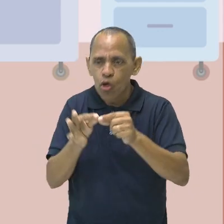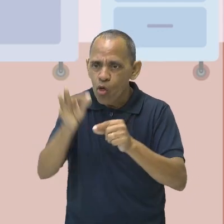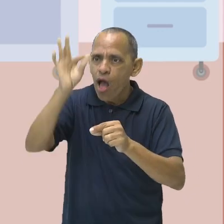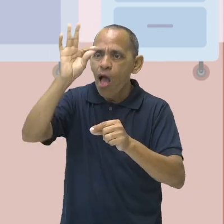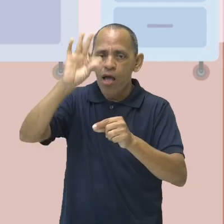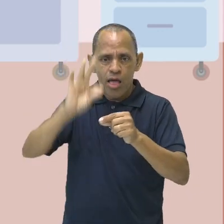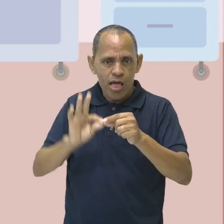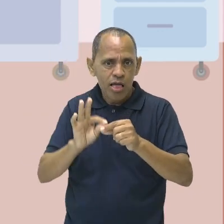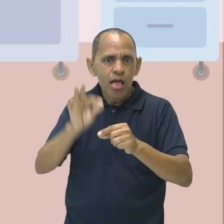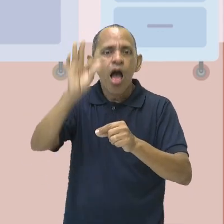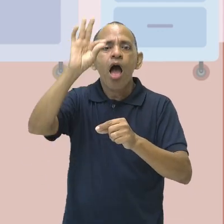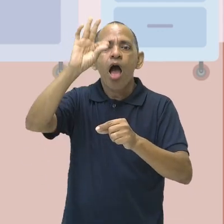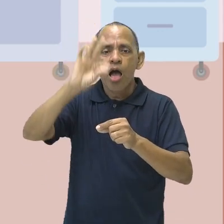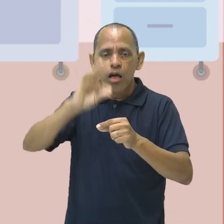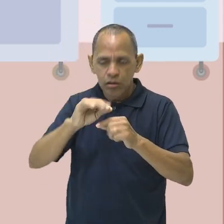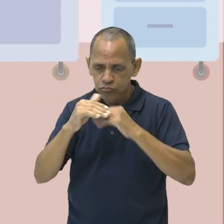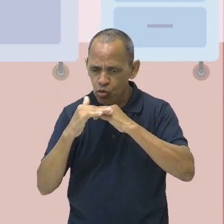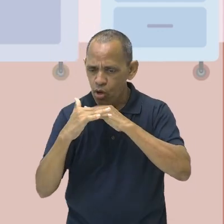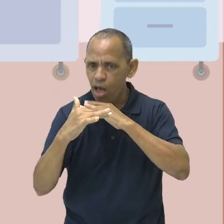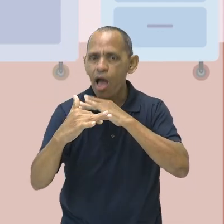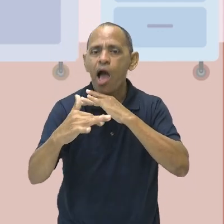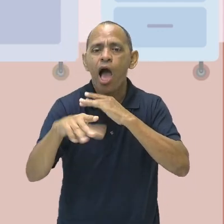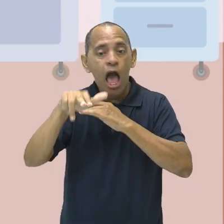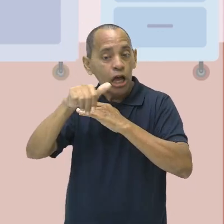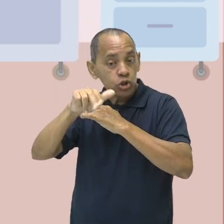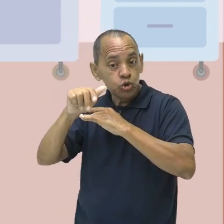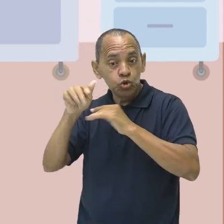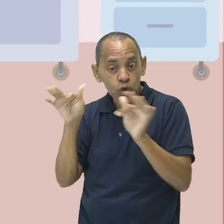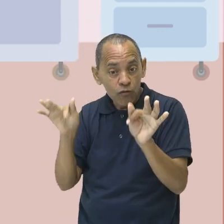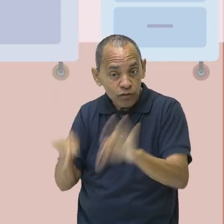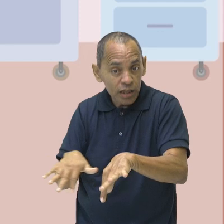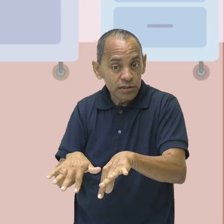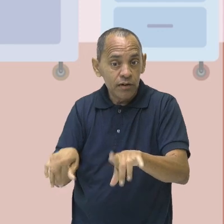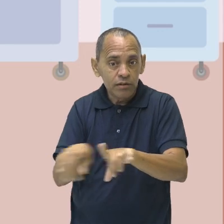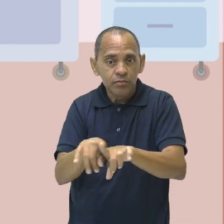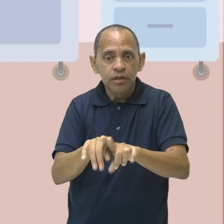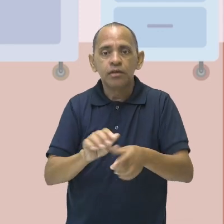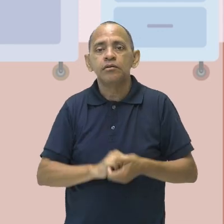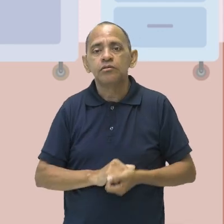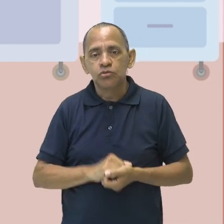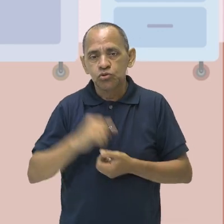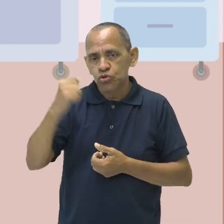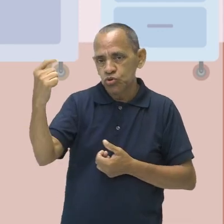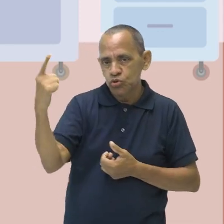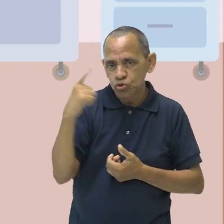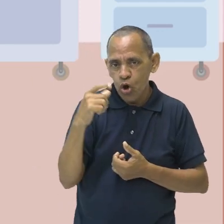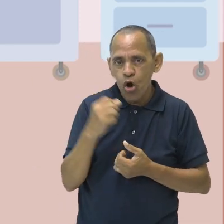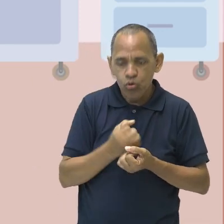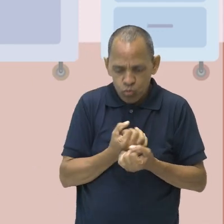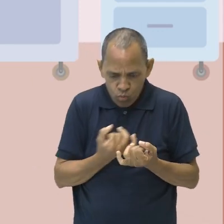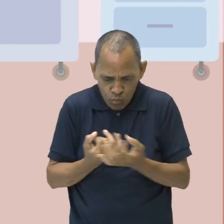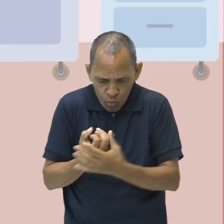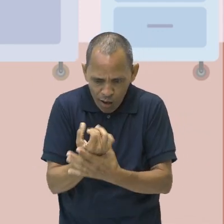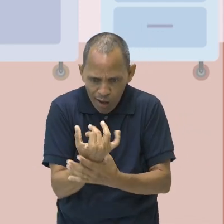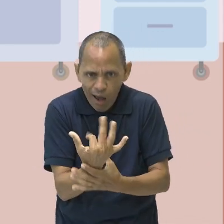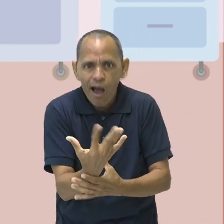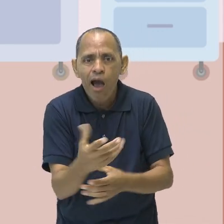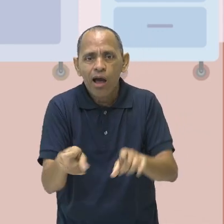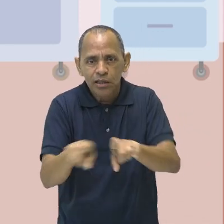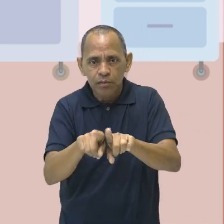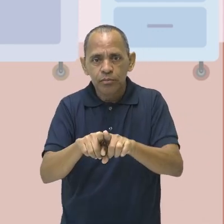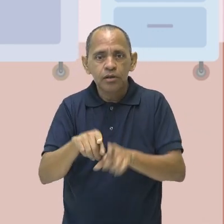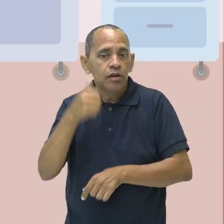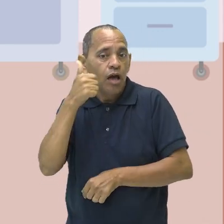que nunca acabava. Se era forte demais o sol e no jardim pendiam as pétalas, a moça colocava